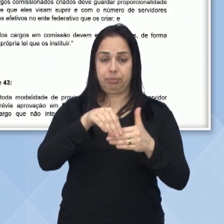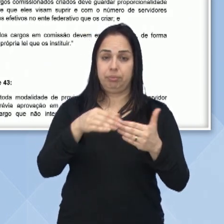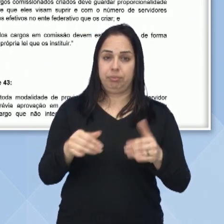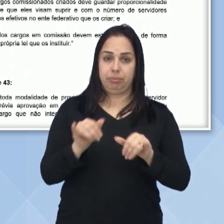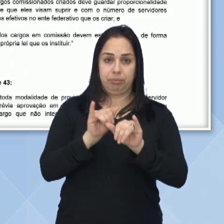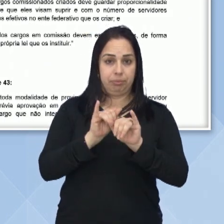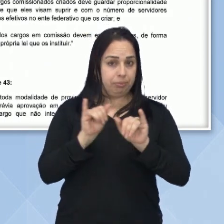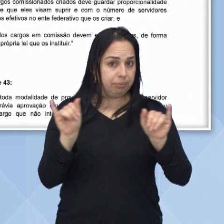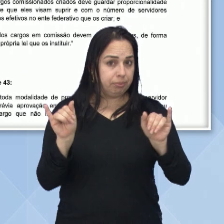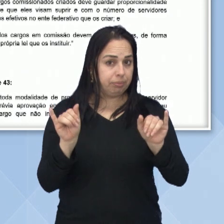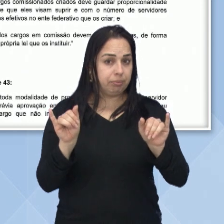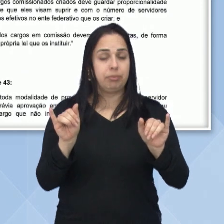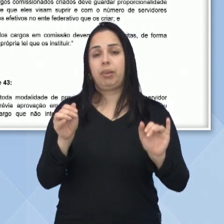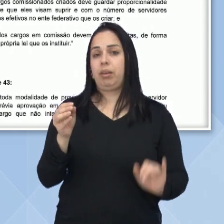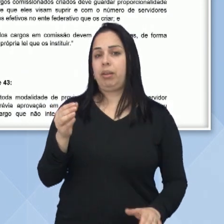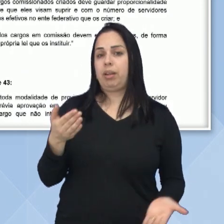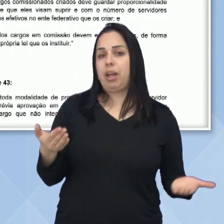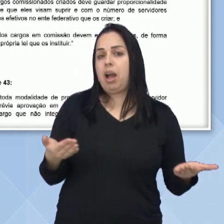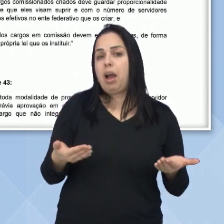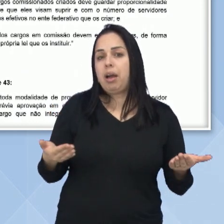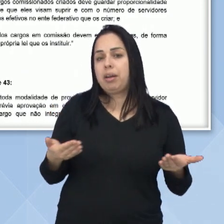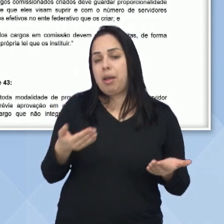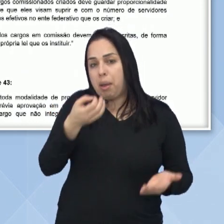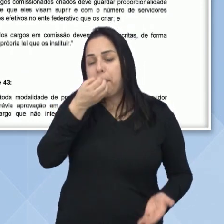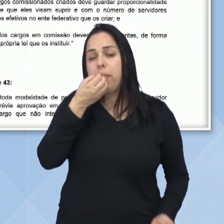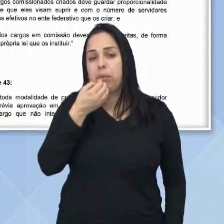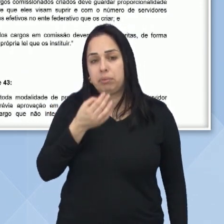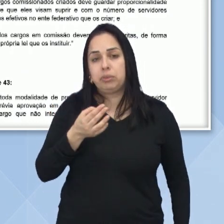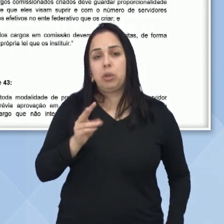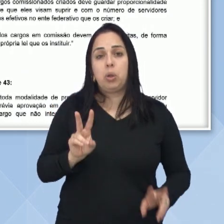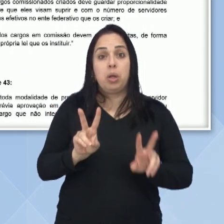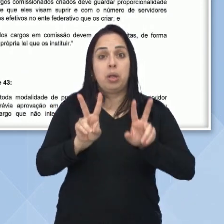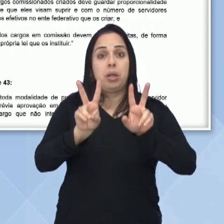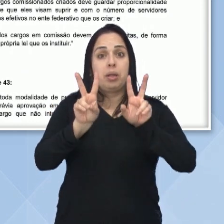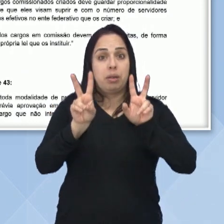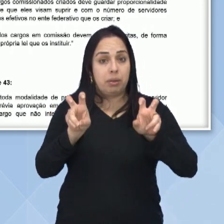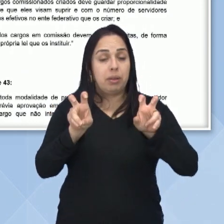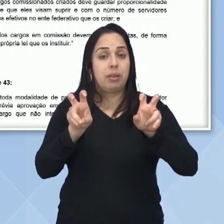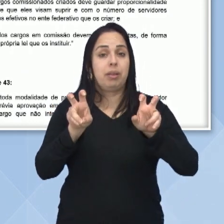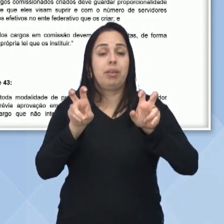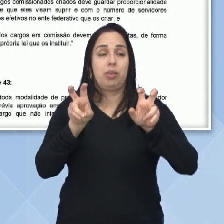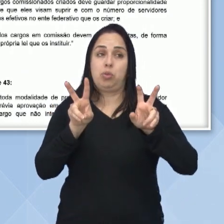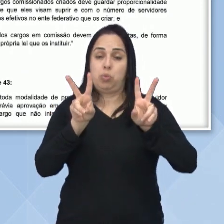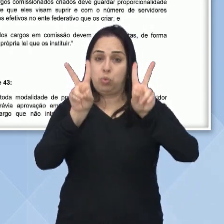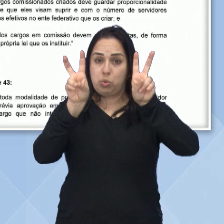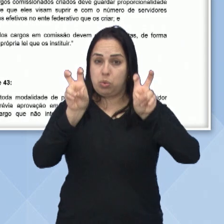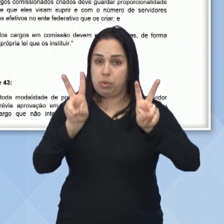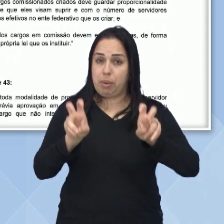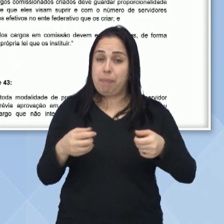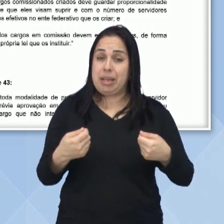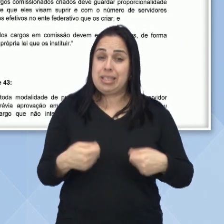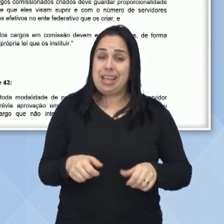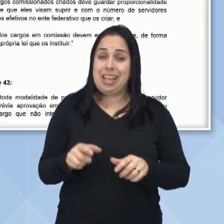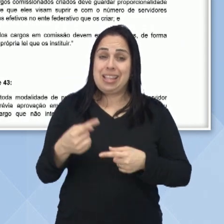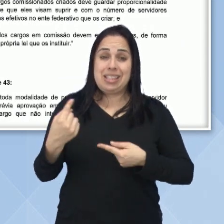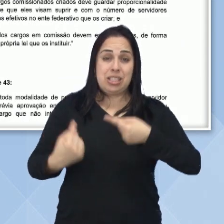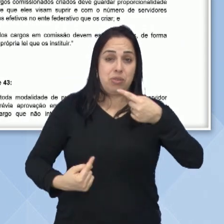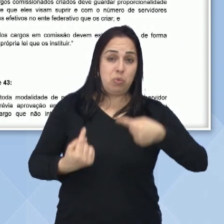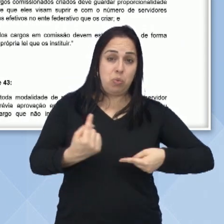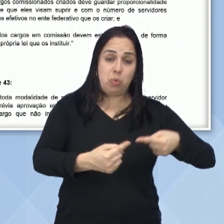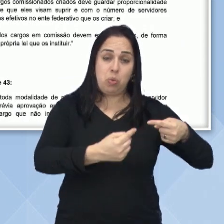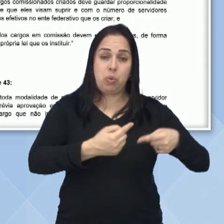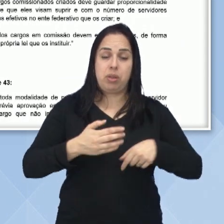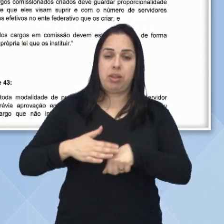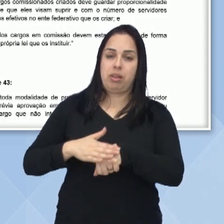Recomendamos, por oportuno, que o assunto seja amplamente discutido e que se tomem